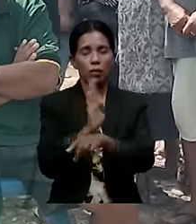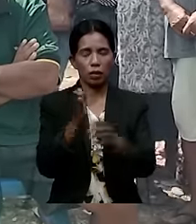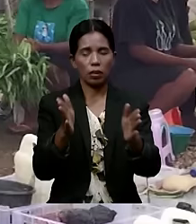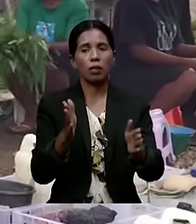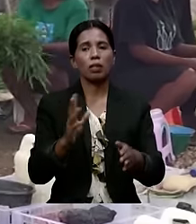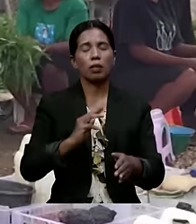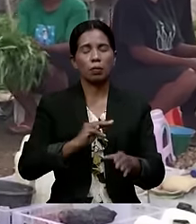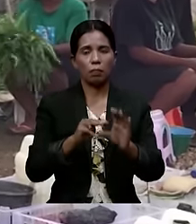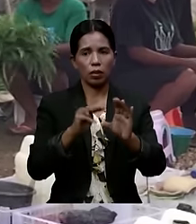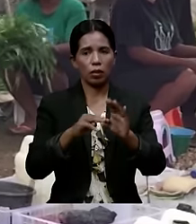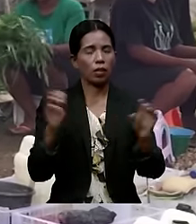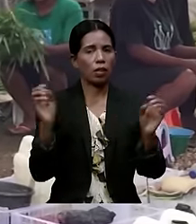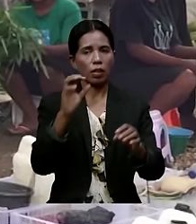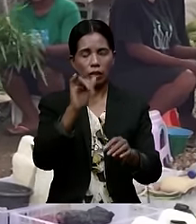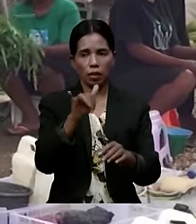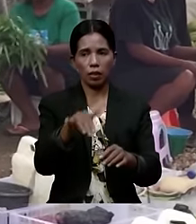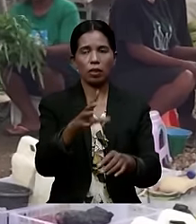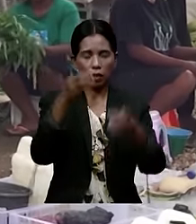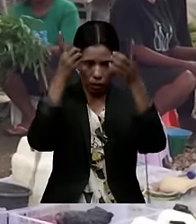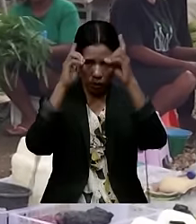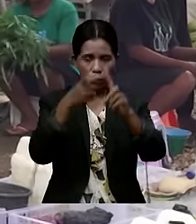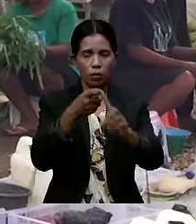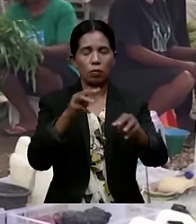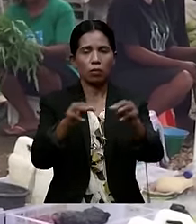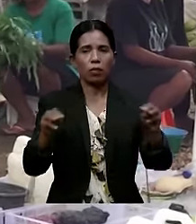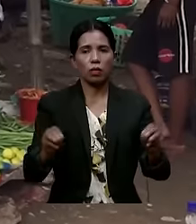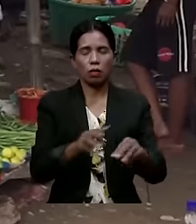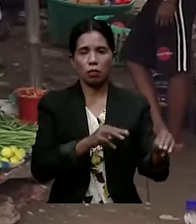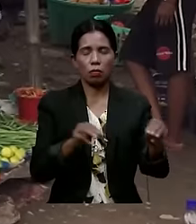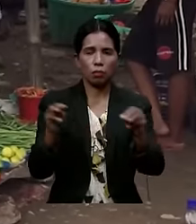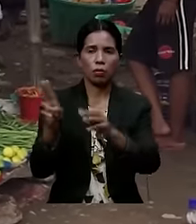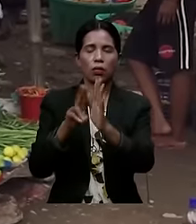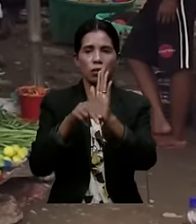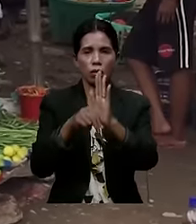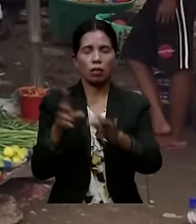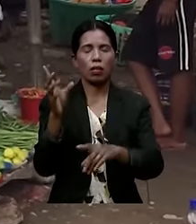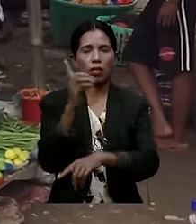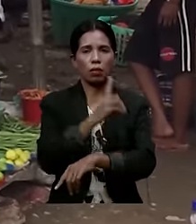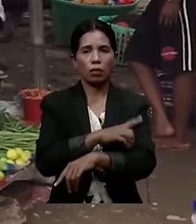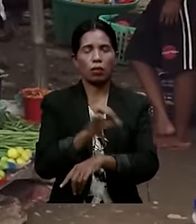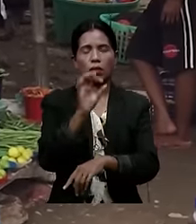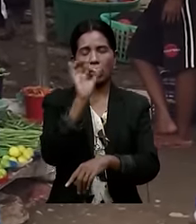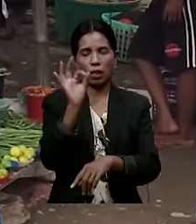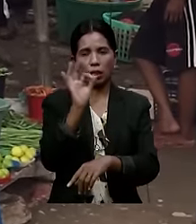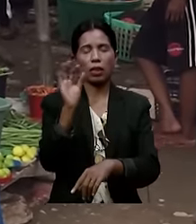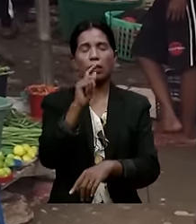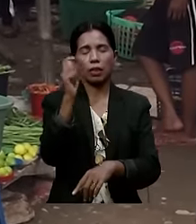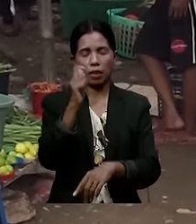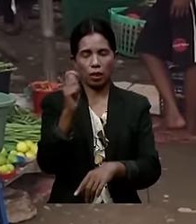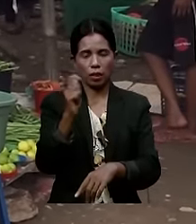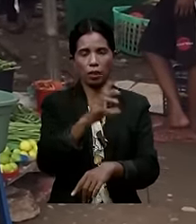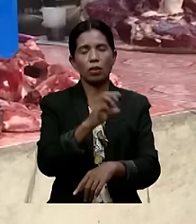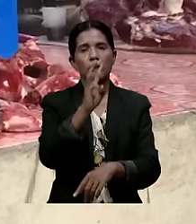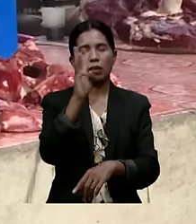Nova, la concorda com decisão se a autoridade municipal pode muda horário para fali loron terça no sexta-feira, também menos